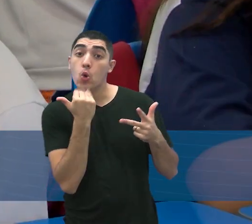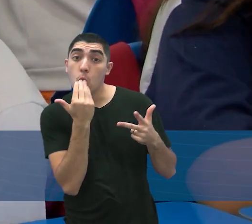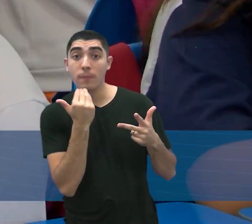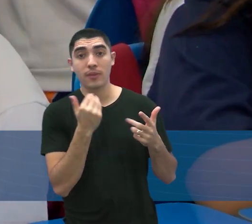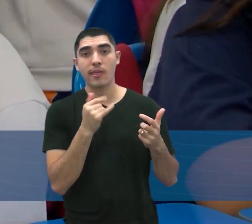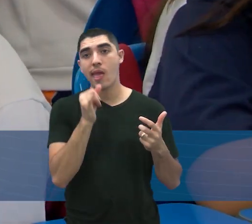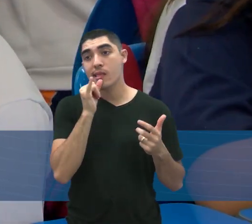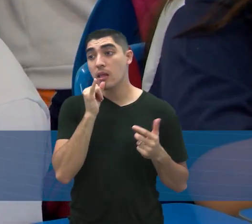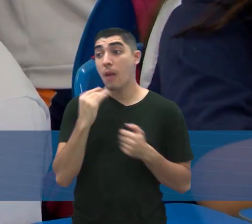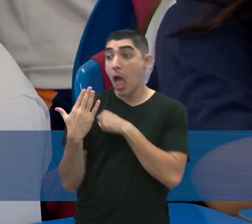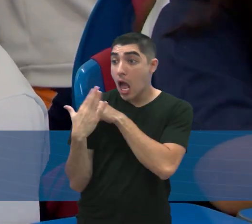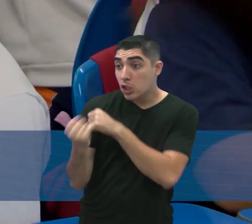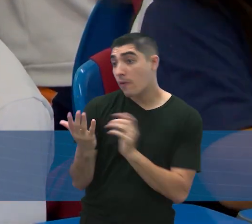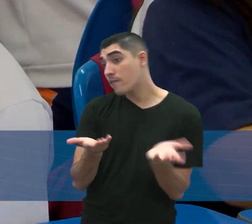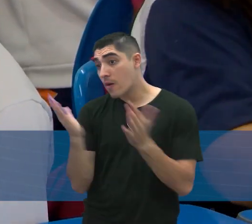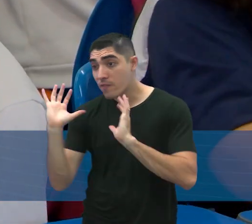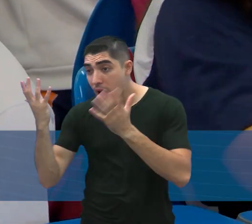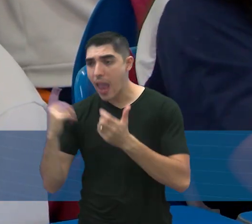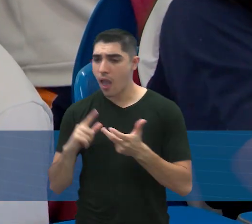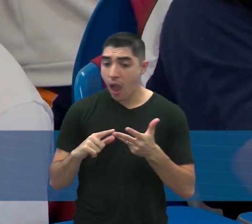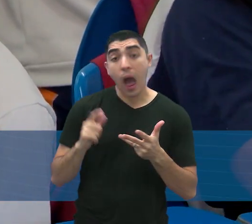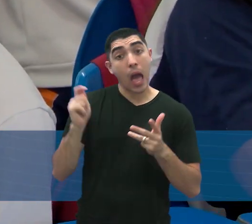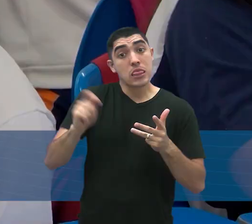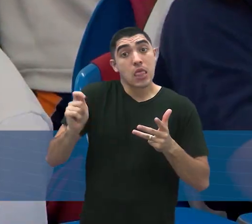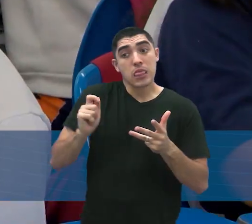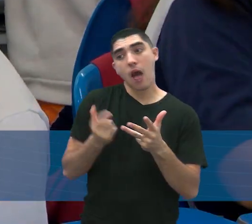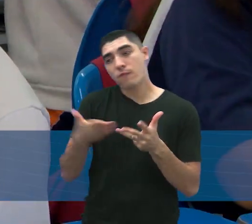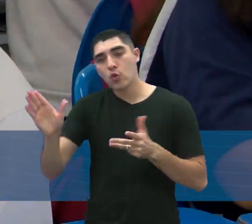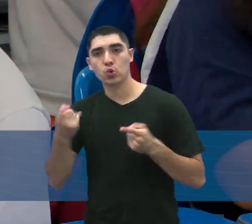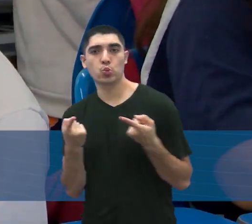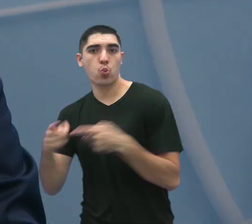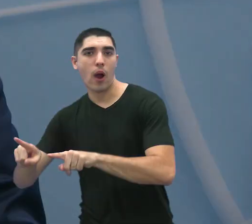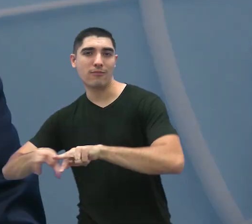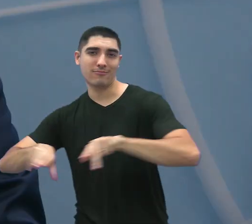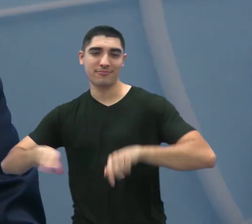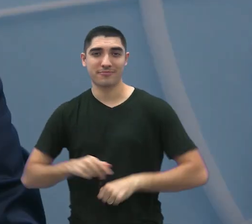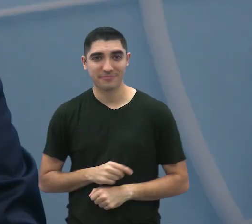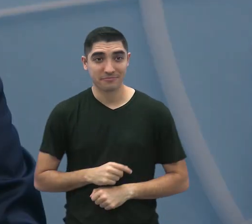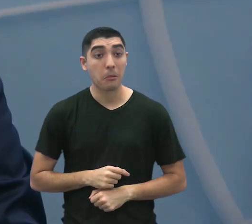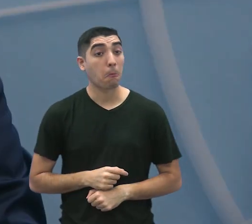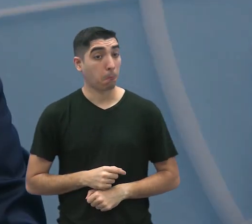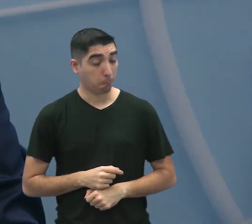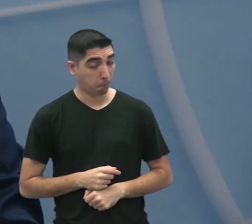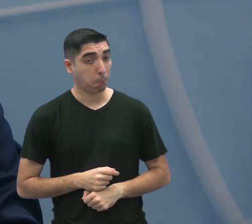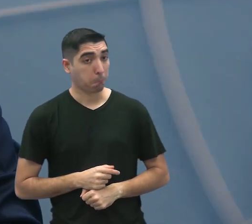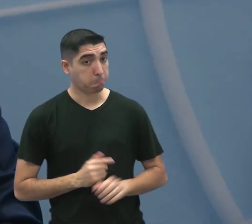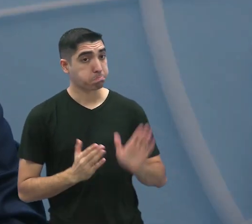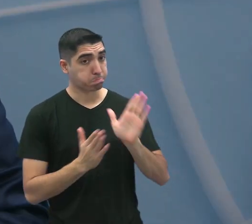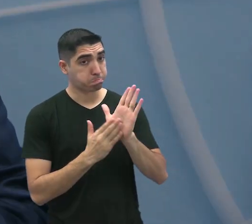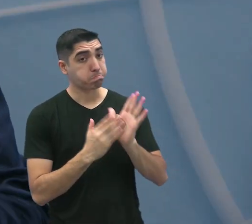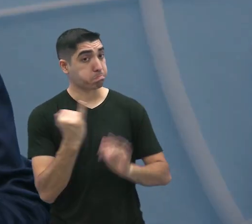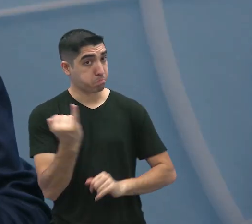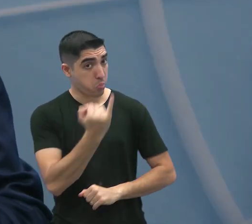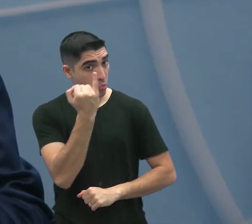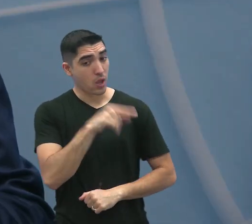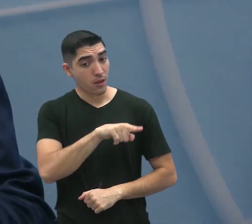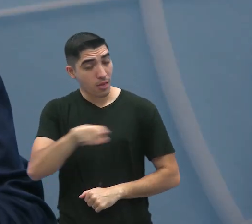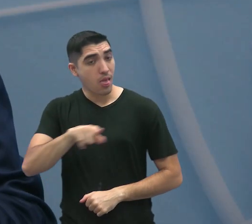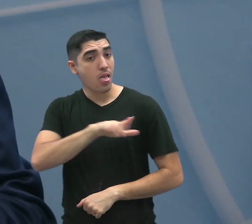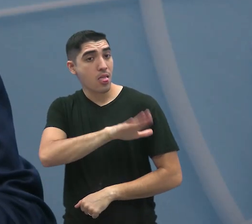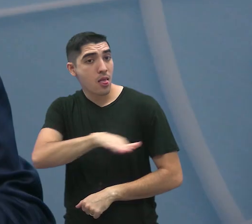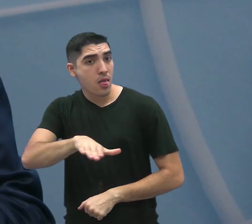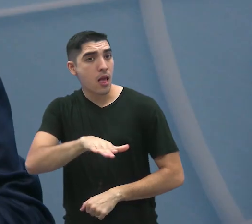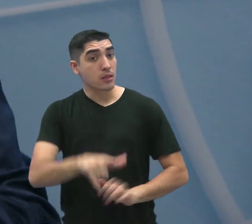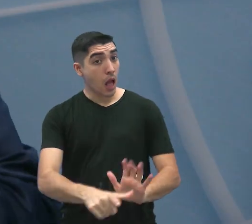para o churrasco, eu tenho esse dinheirinho para comprar as comidas para ir para o churrasco, essas coisas assim. É isso aí, né? Muito importante, desde criança,